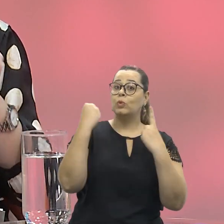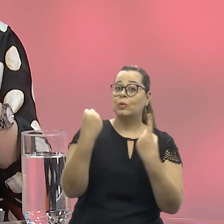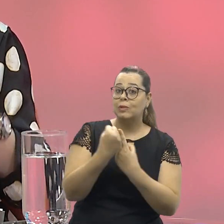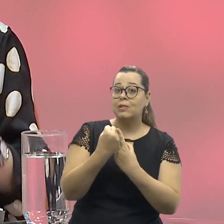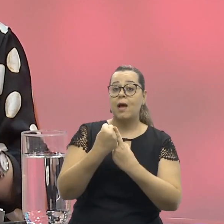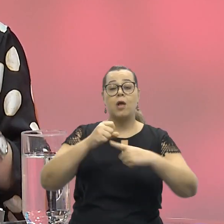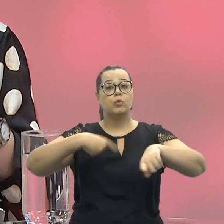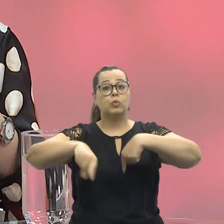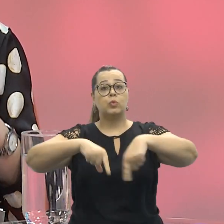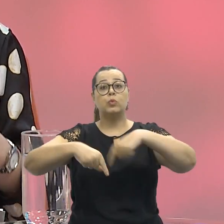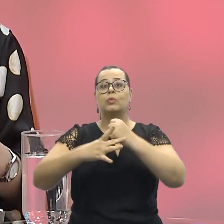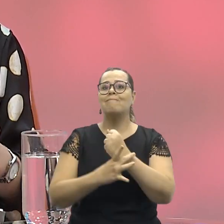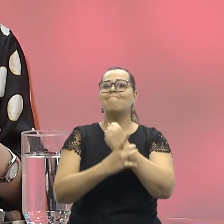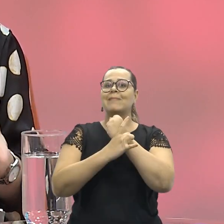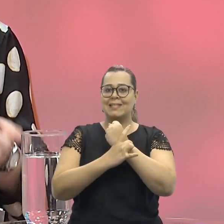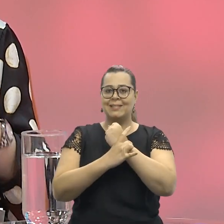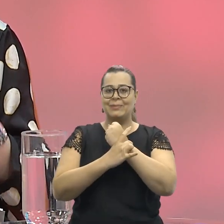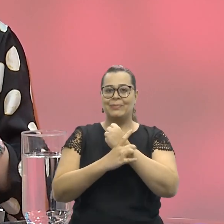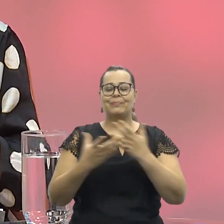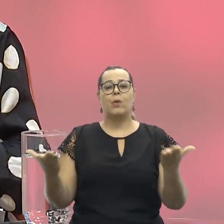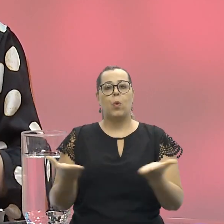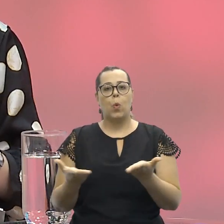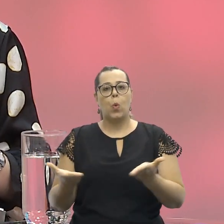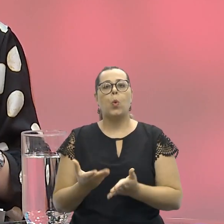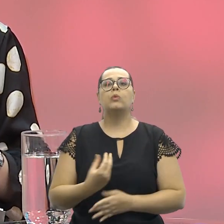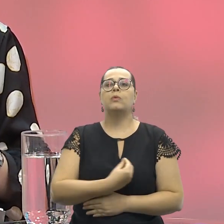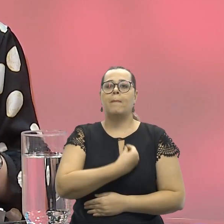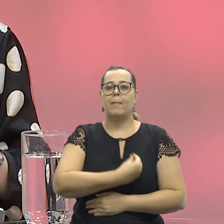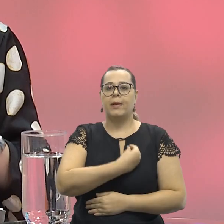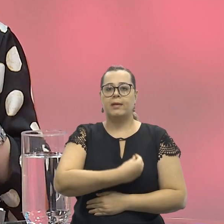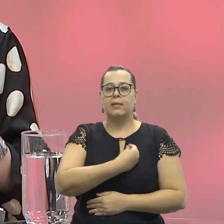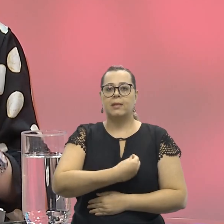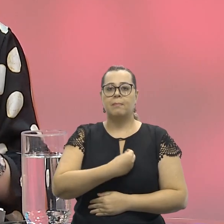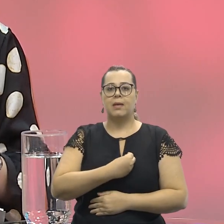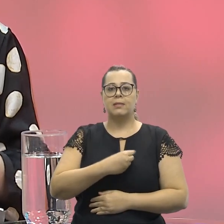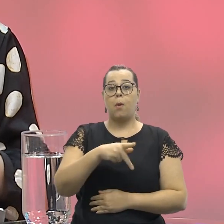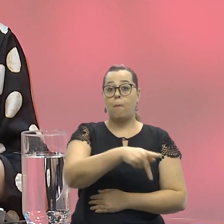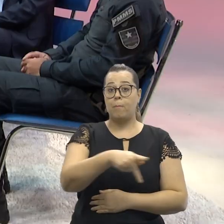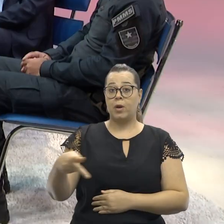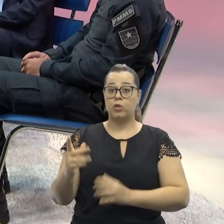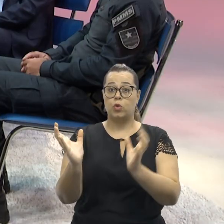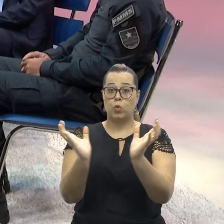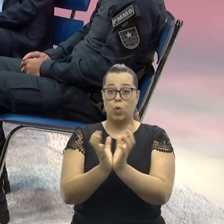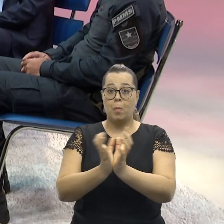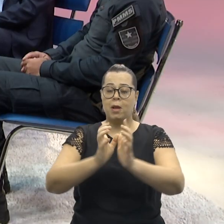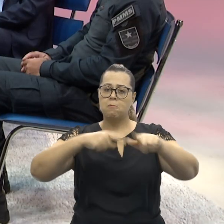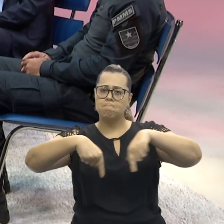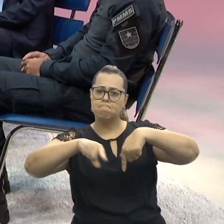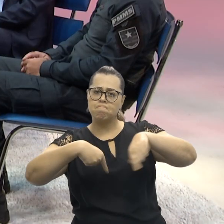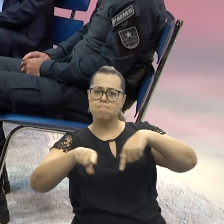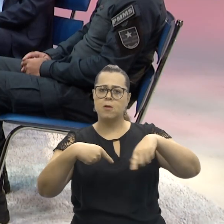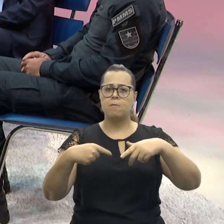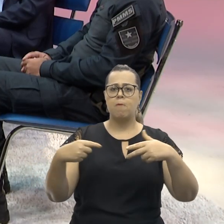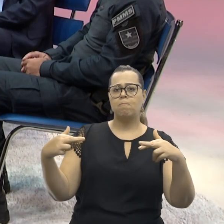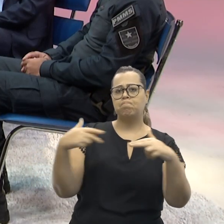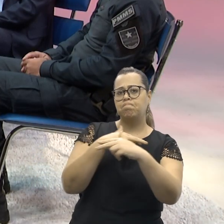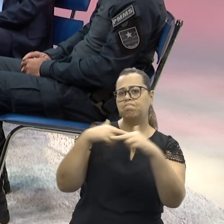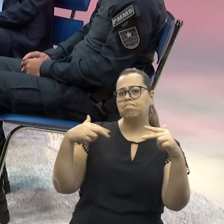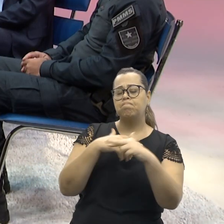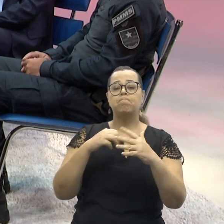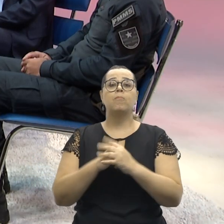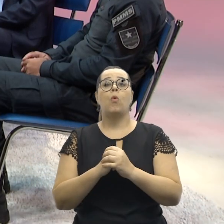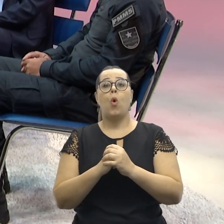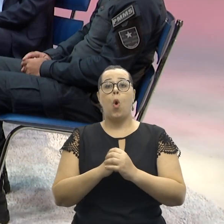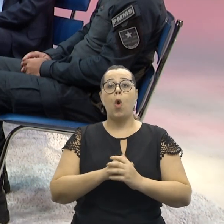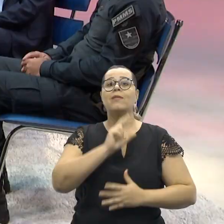sociedade para um trânsito mais seguro. Participam deste bate-papo o presidente da Comissão de Transporte e Trânsito da Câmara